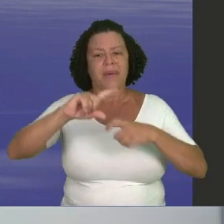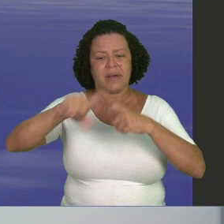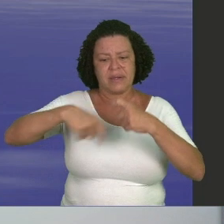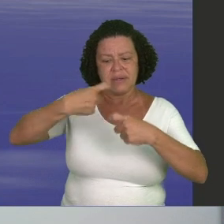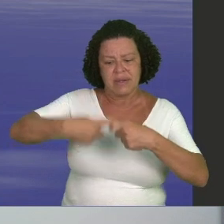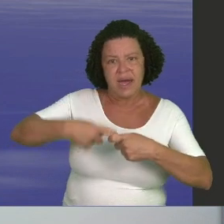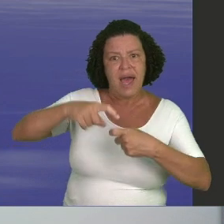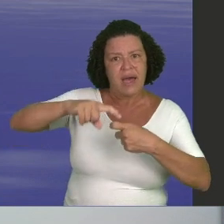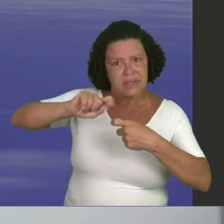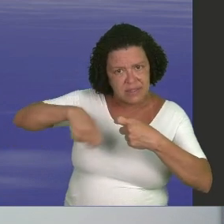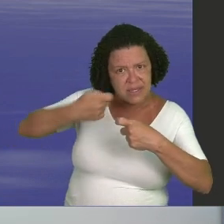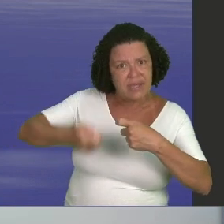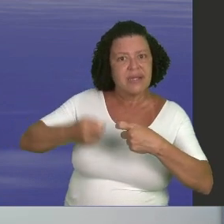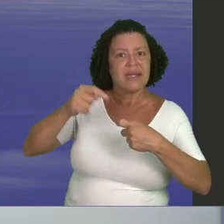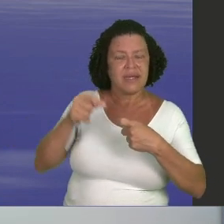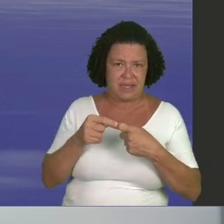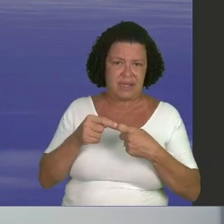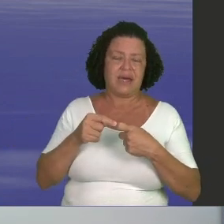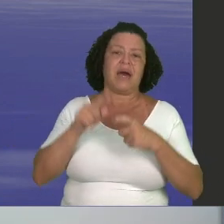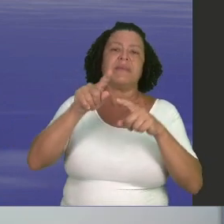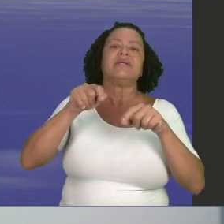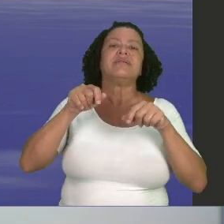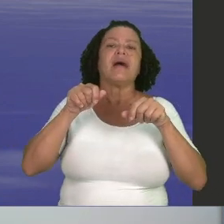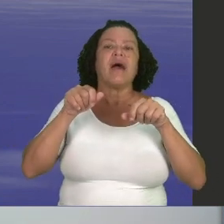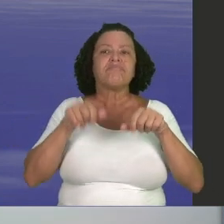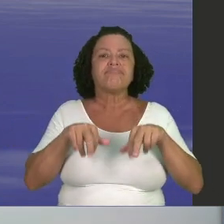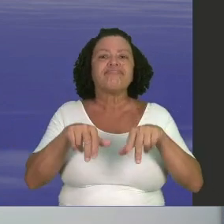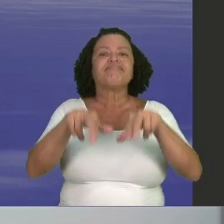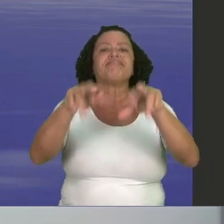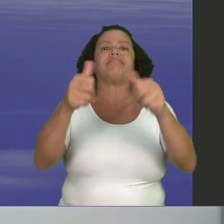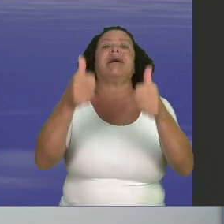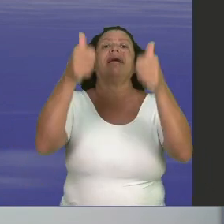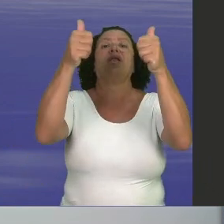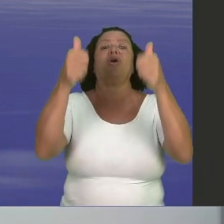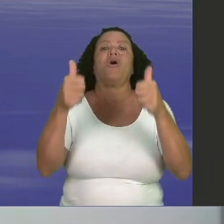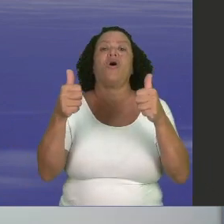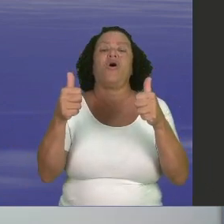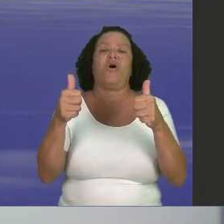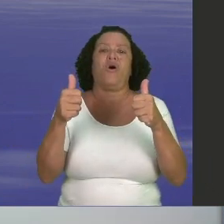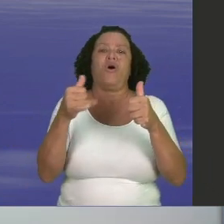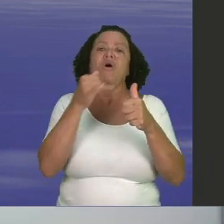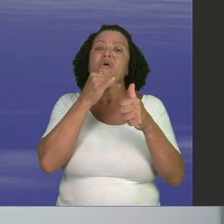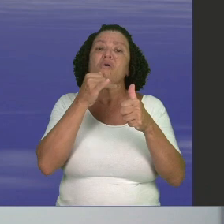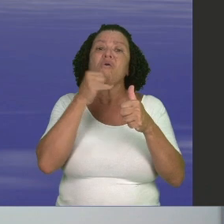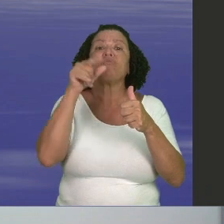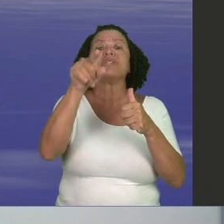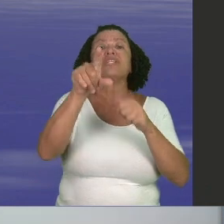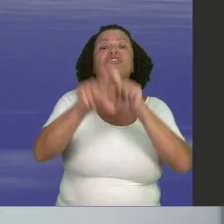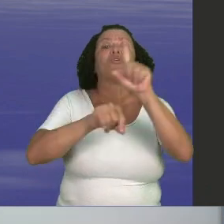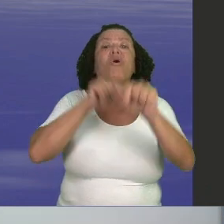vida melhor, mais harmonicamente e com mais segurança.